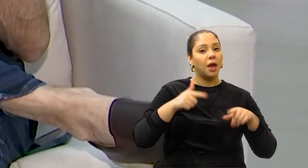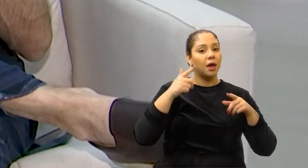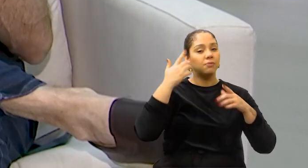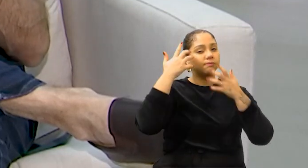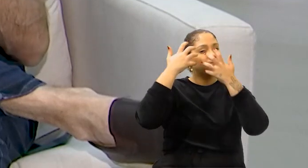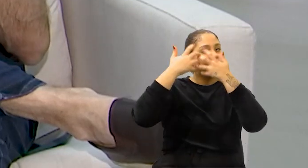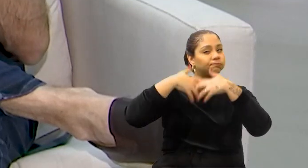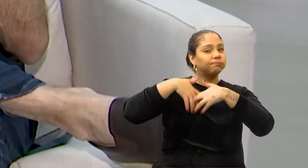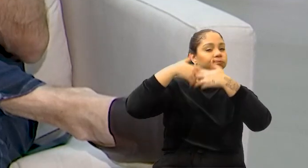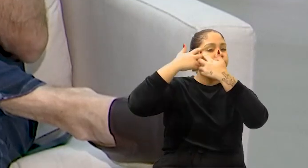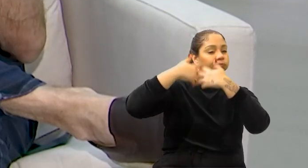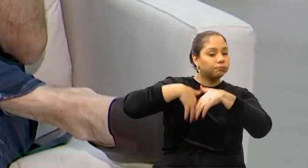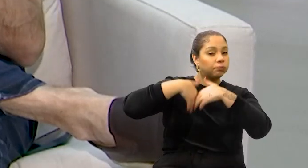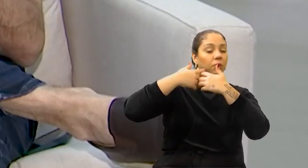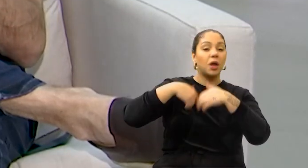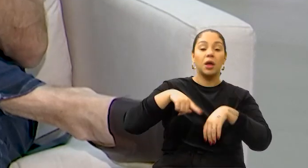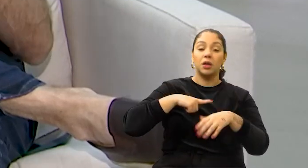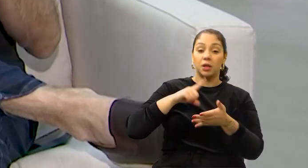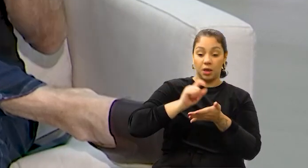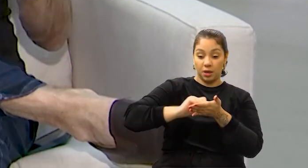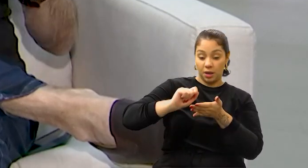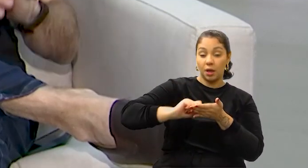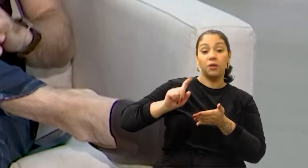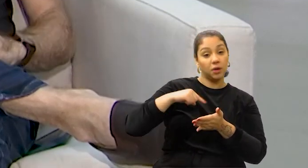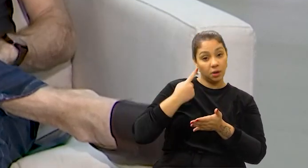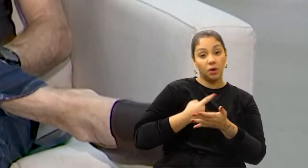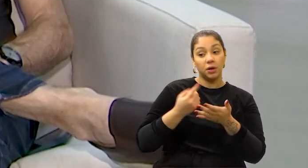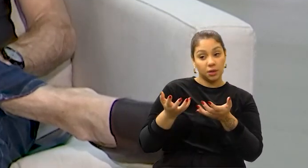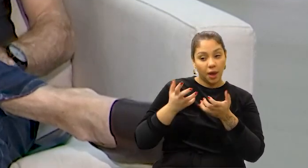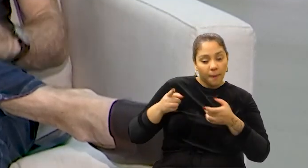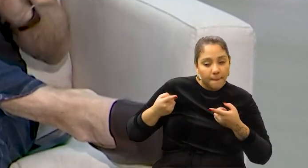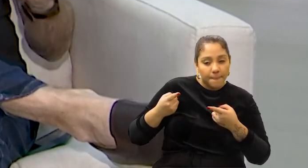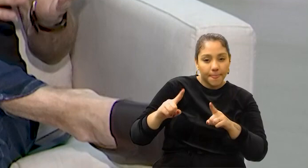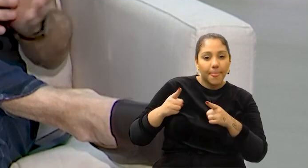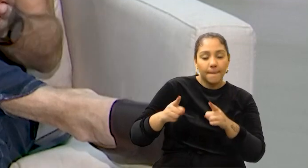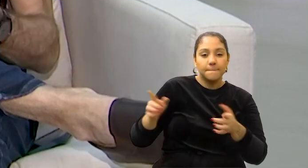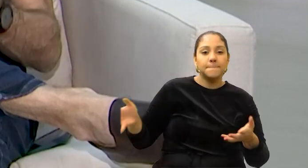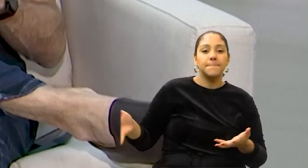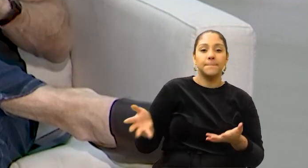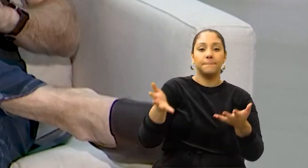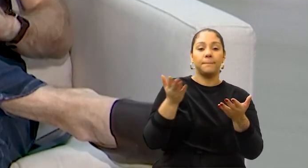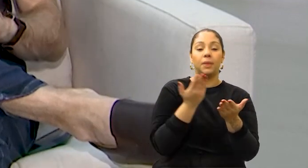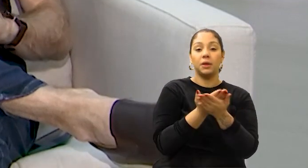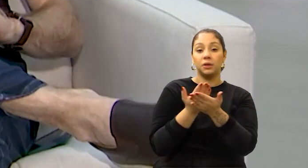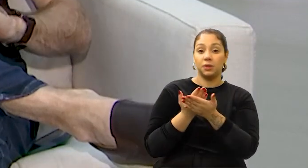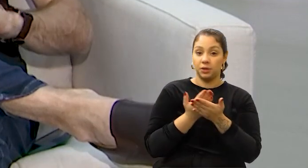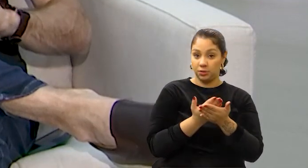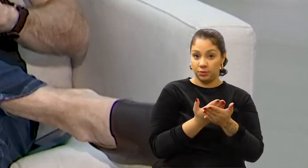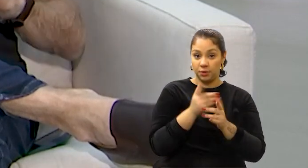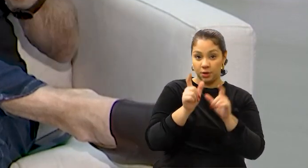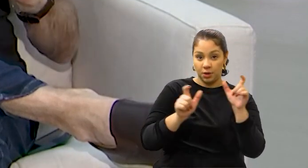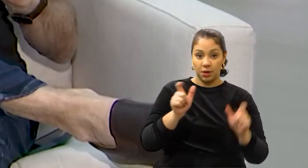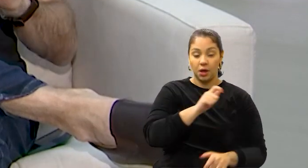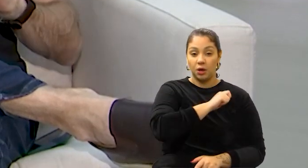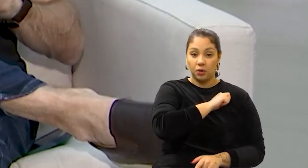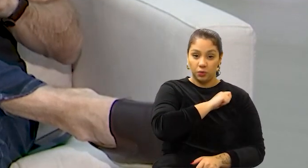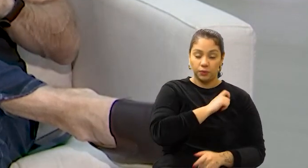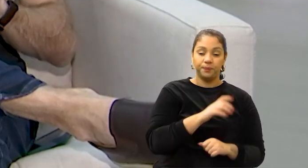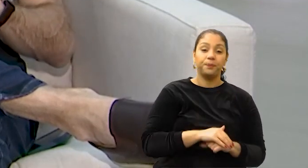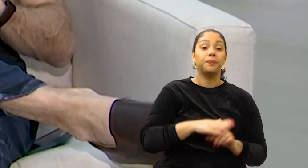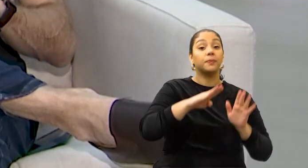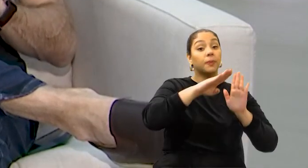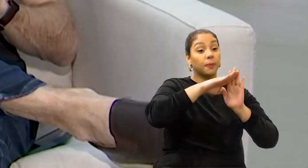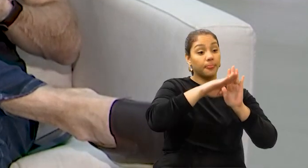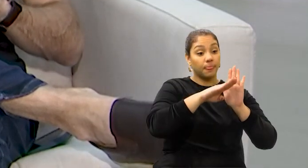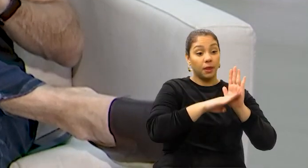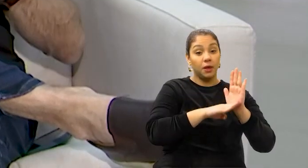essas reflexões de trazer essa escrita que também estamos querendo apresentar aos nossos estudantes a lista também busca hoje em dia